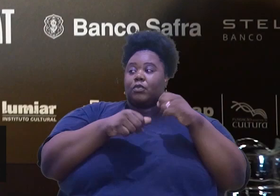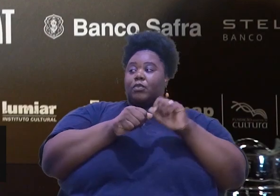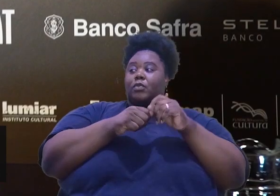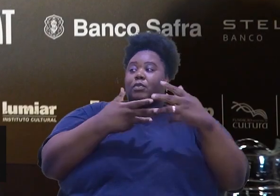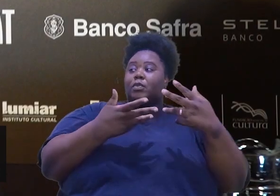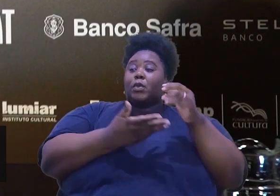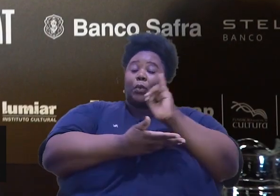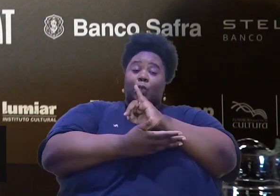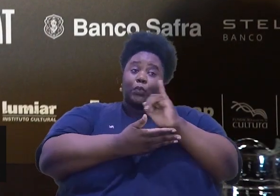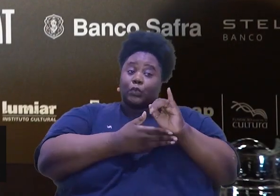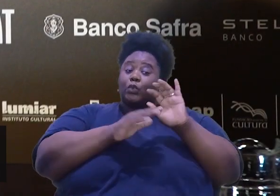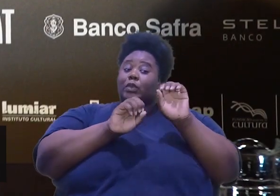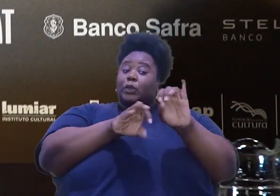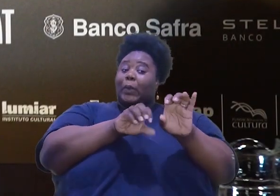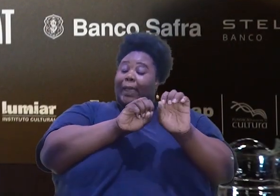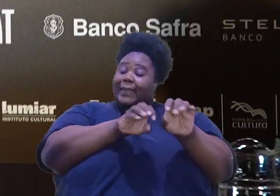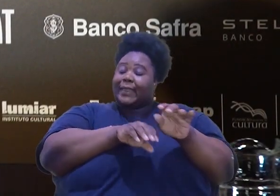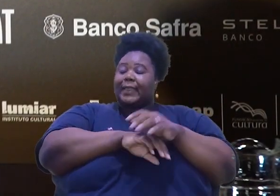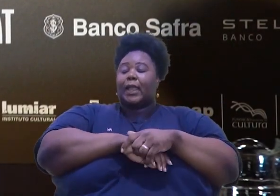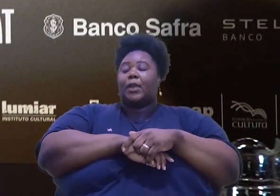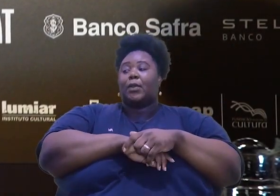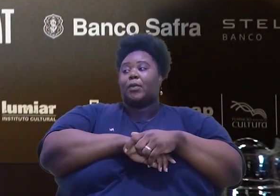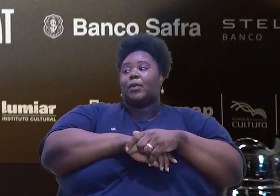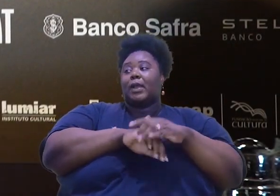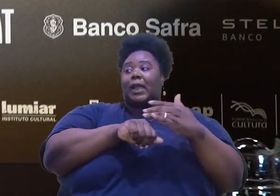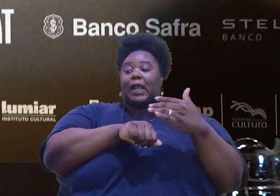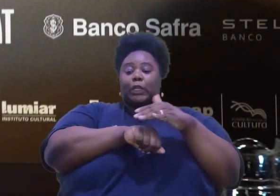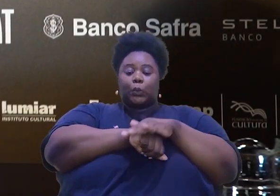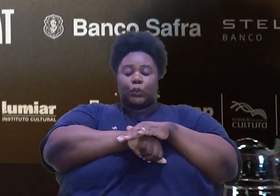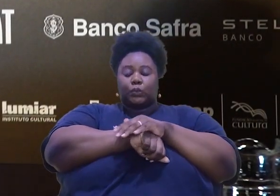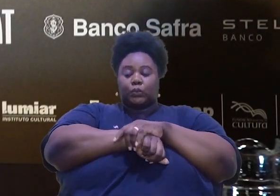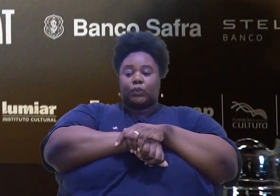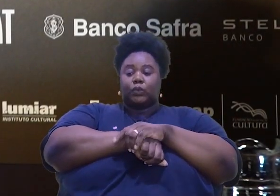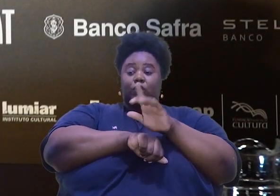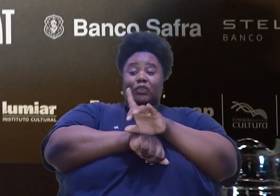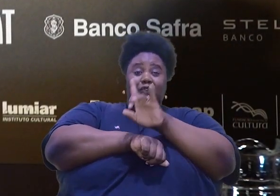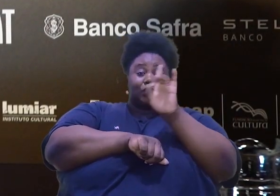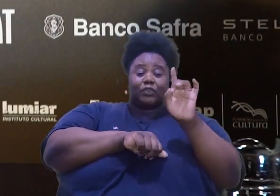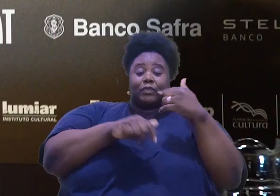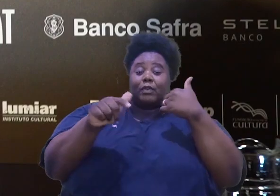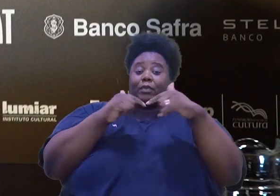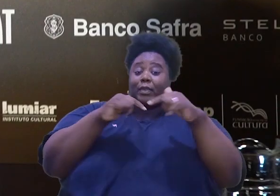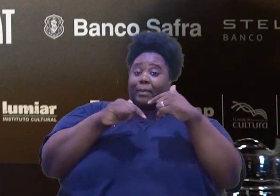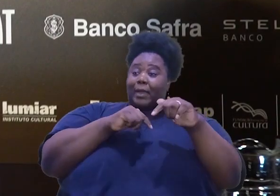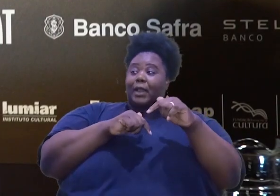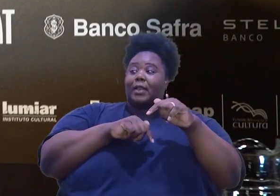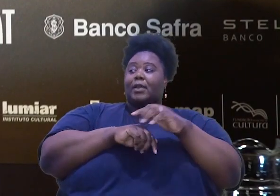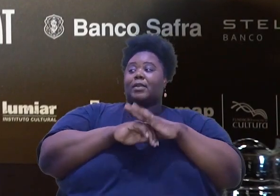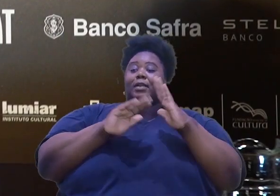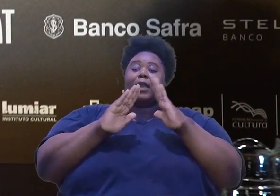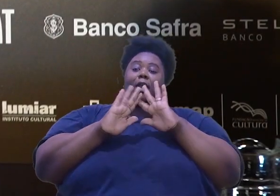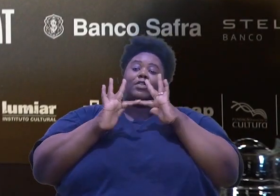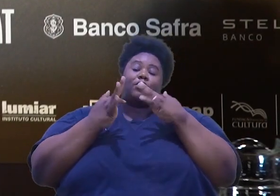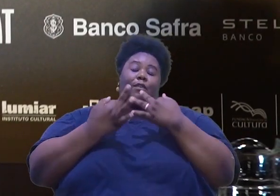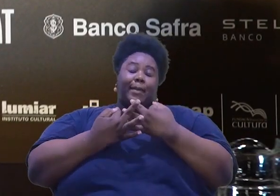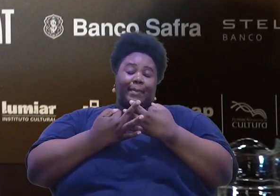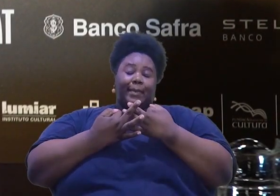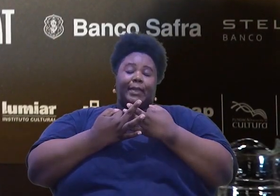Instituto de Educação, à noite, de dia eu trabalhava em casa de